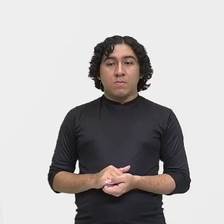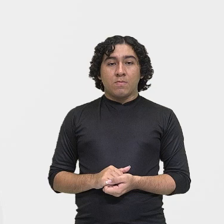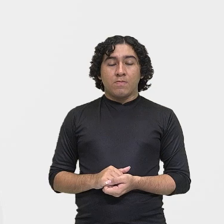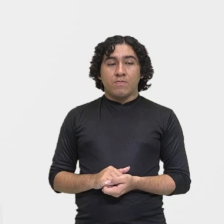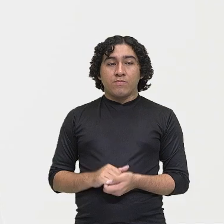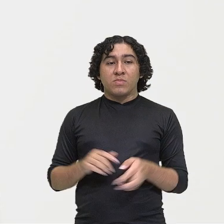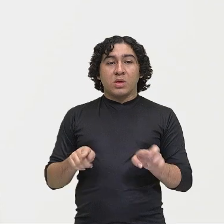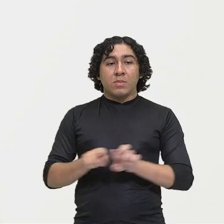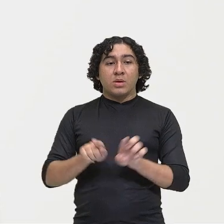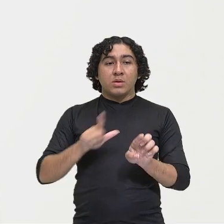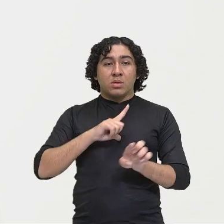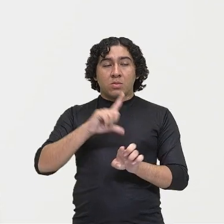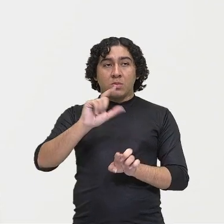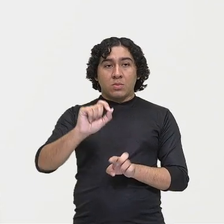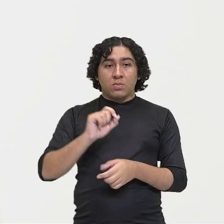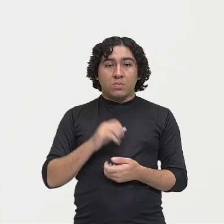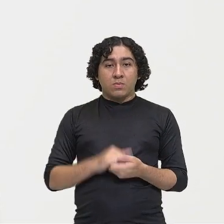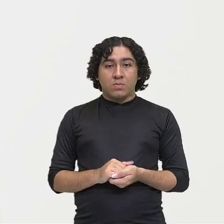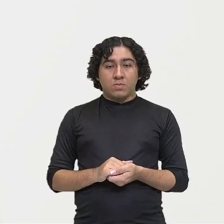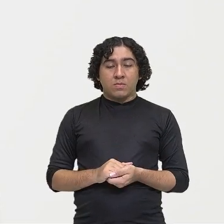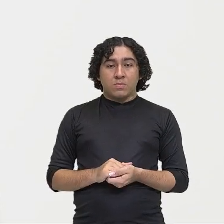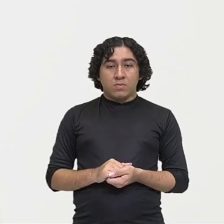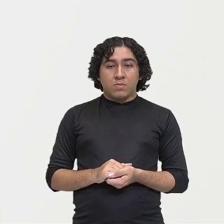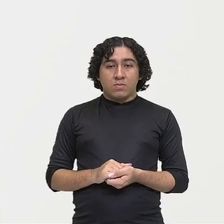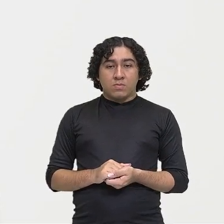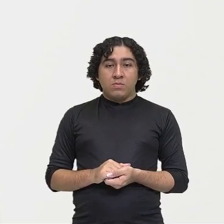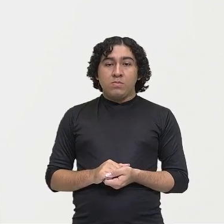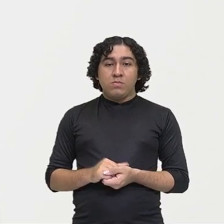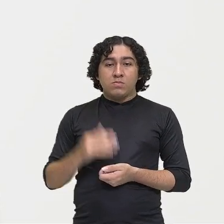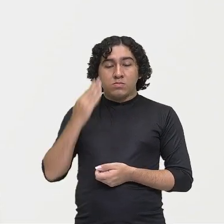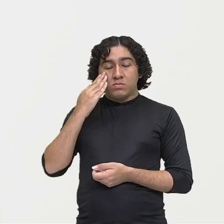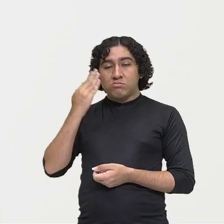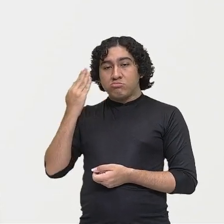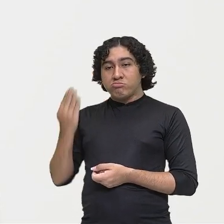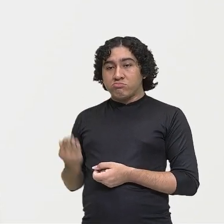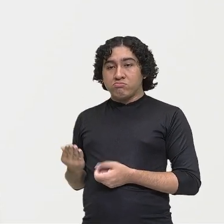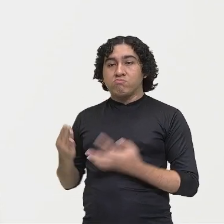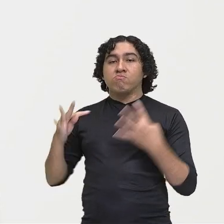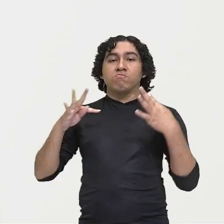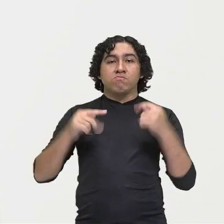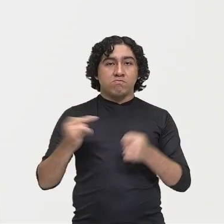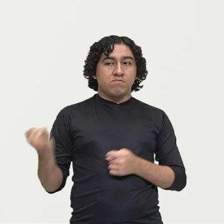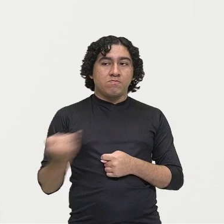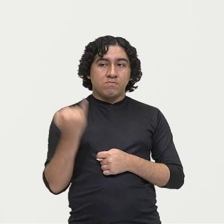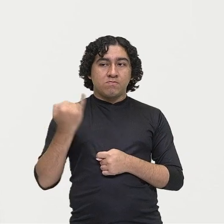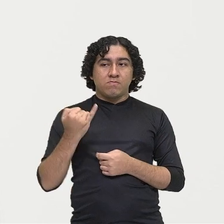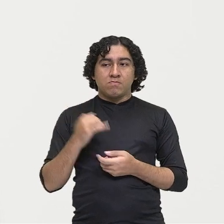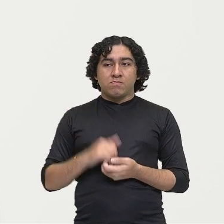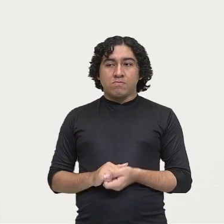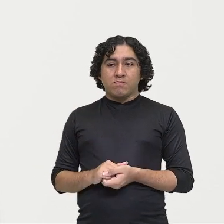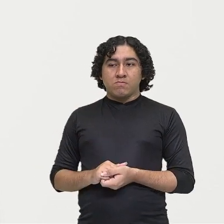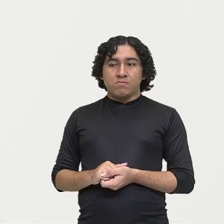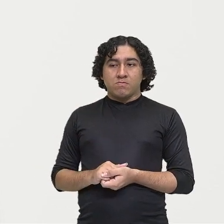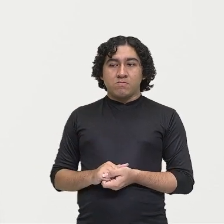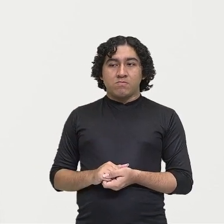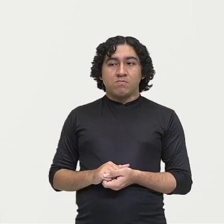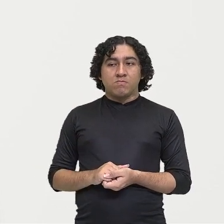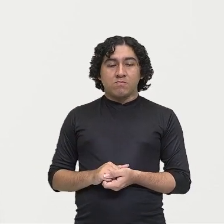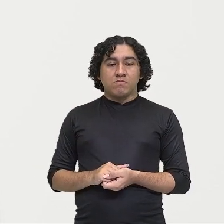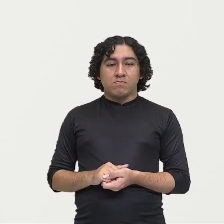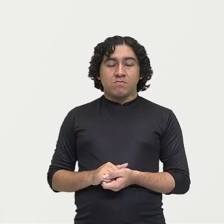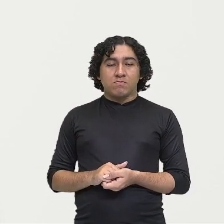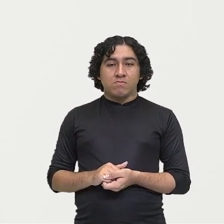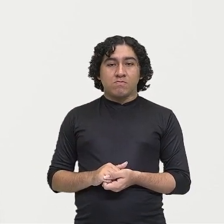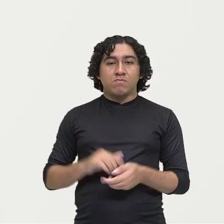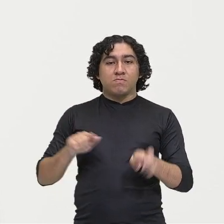o seguinte, essas grandezas muito importantes. Aí você observa na imagem